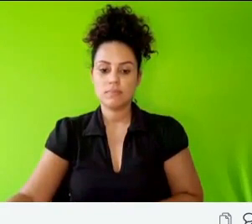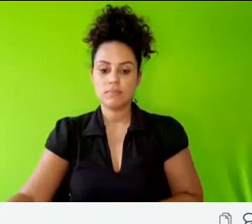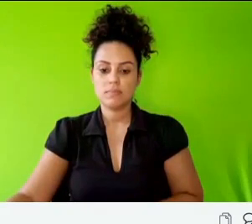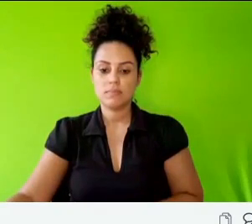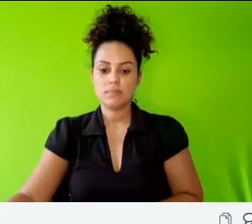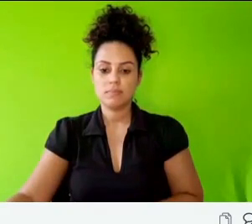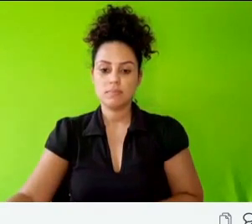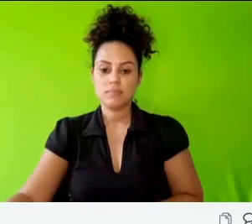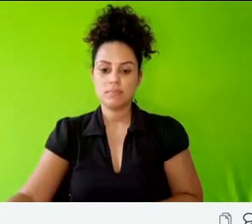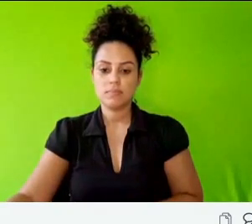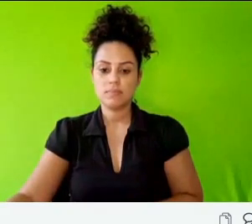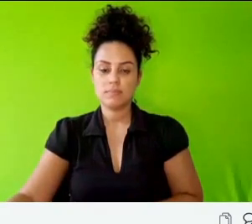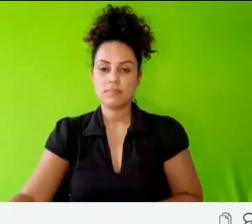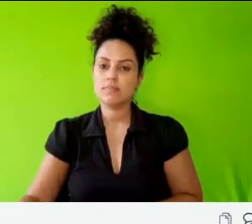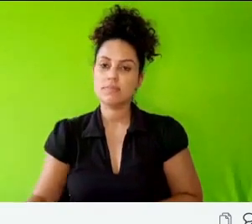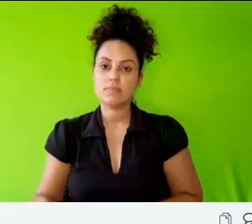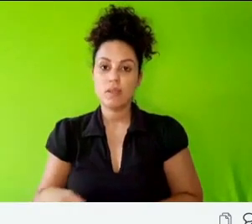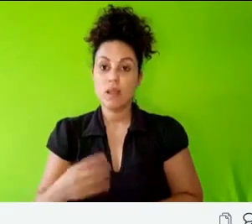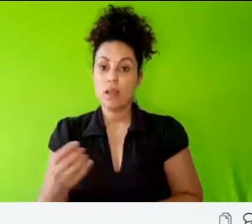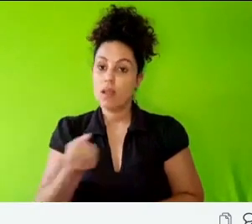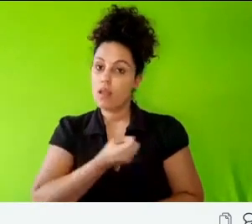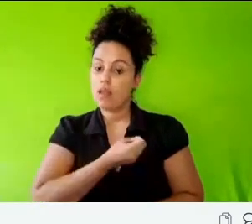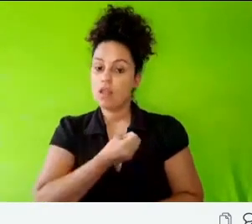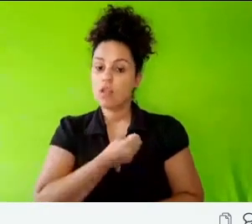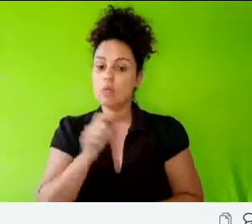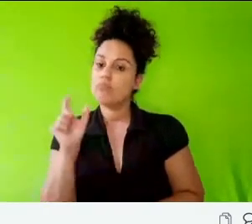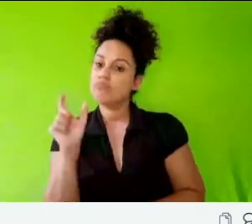o número da semente utilizada.